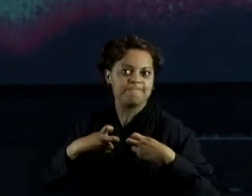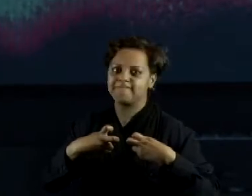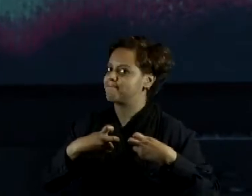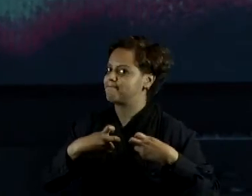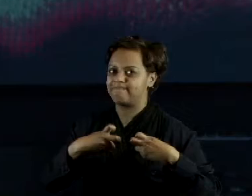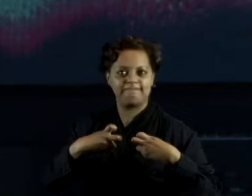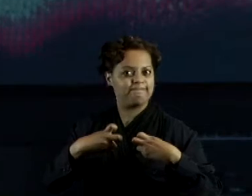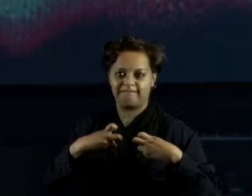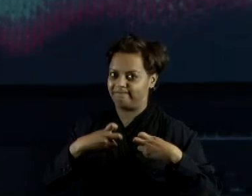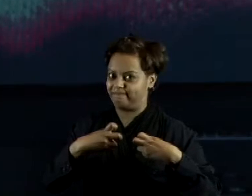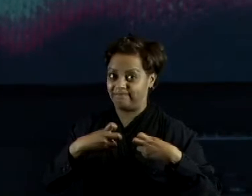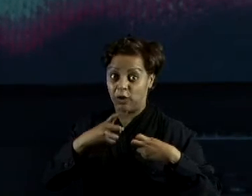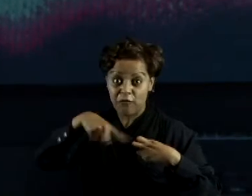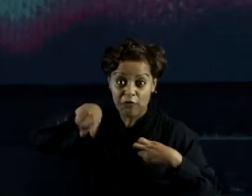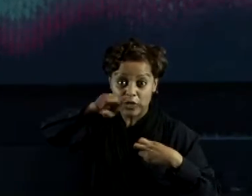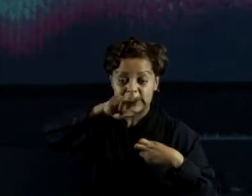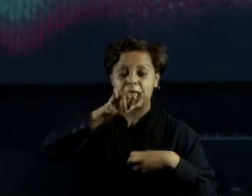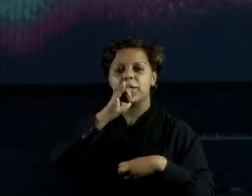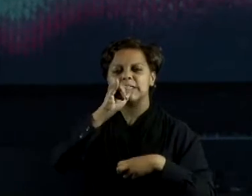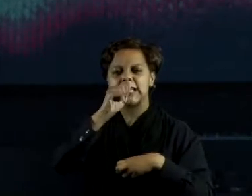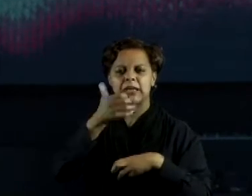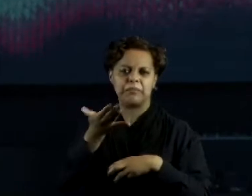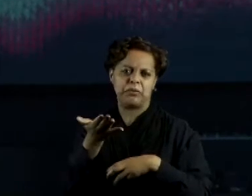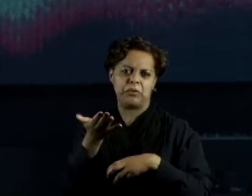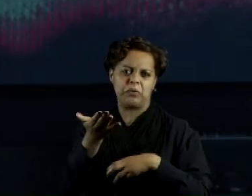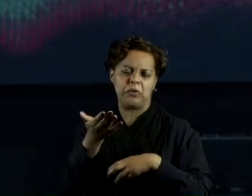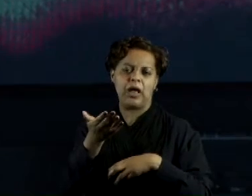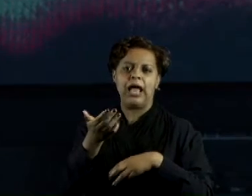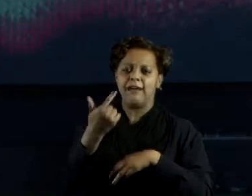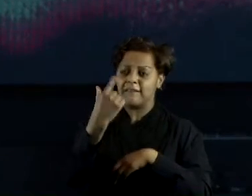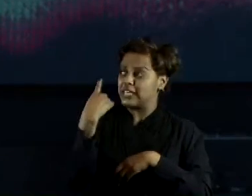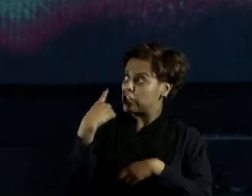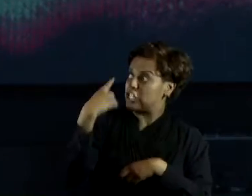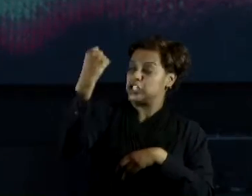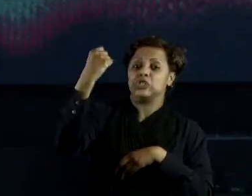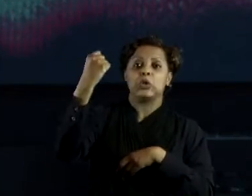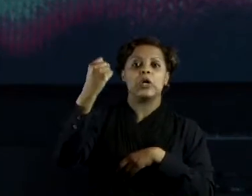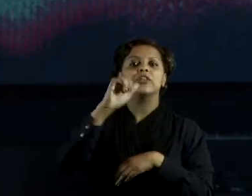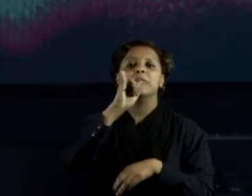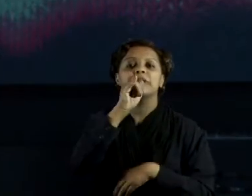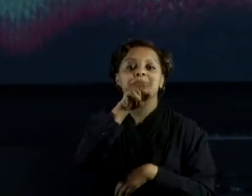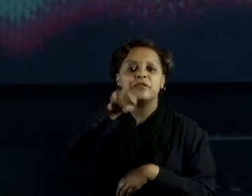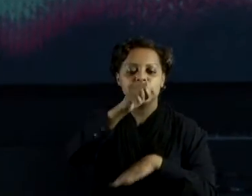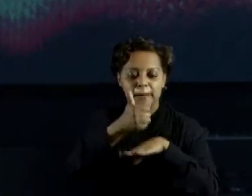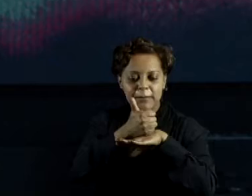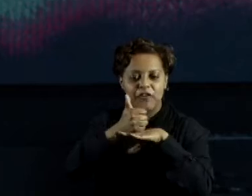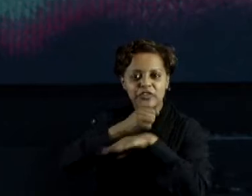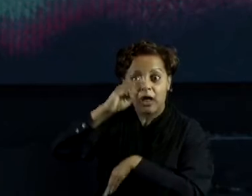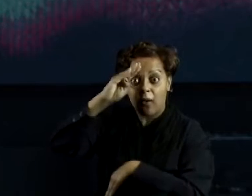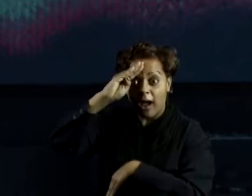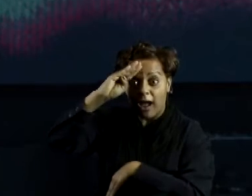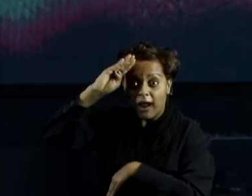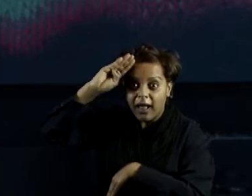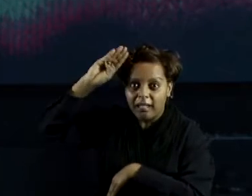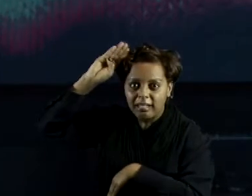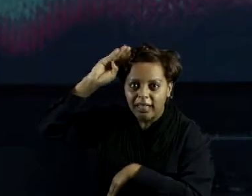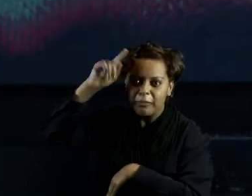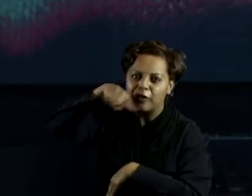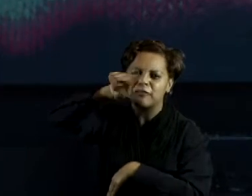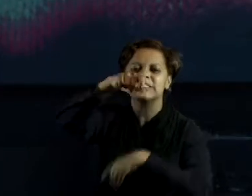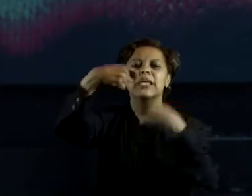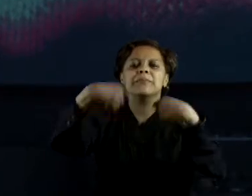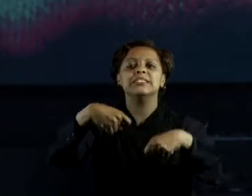Então, se a sua área de atuação, a área do seu chamado, é acadêmica, você precisa estudar muito.